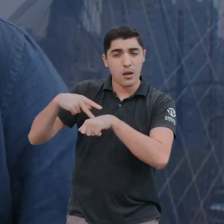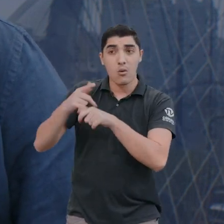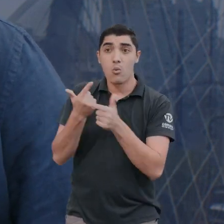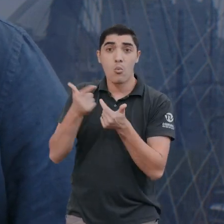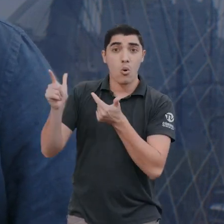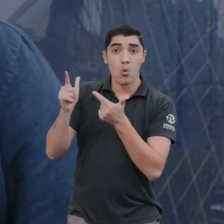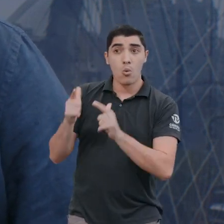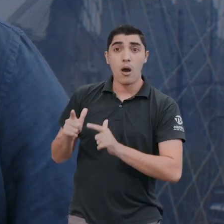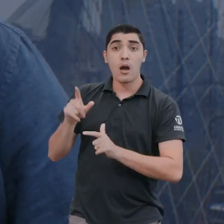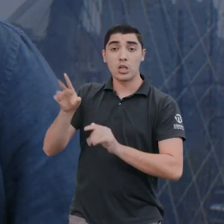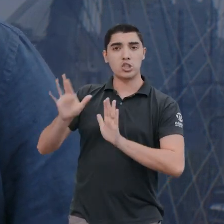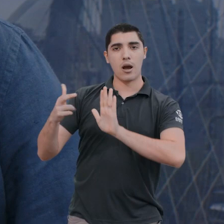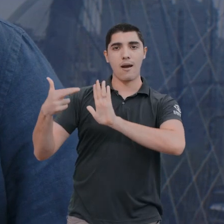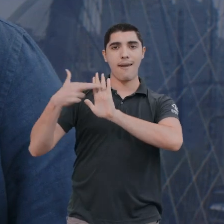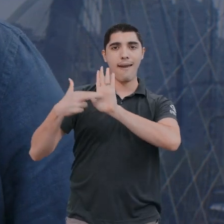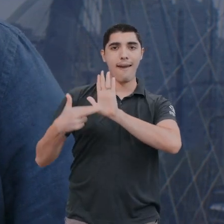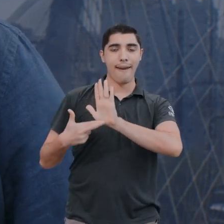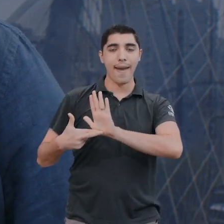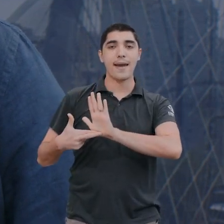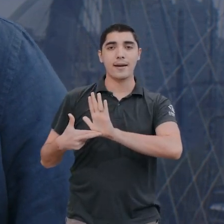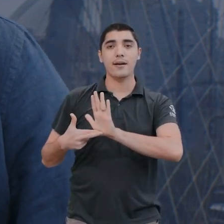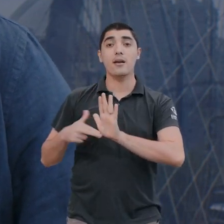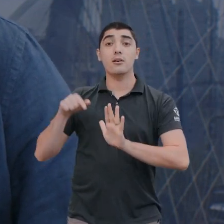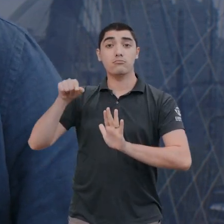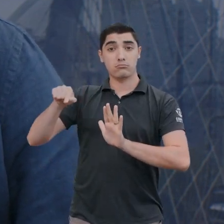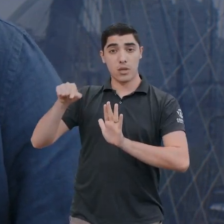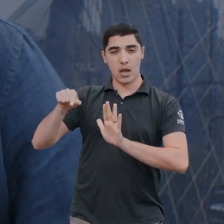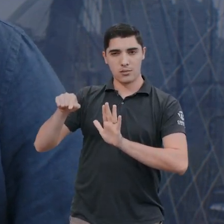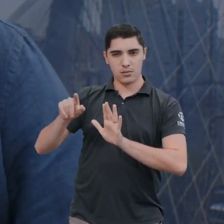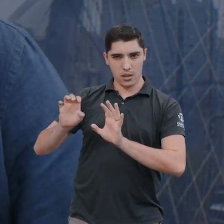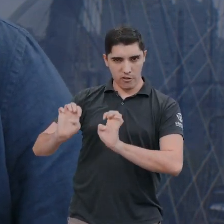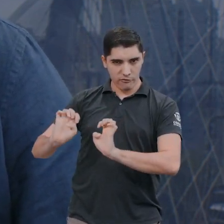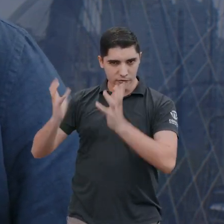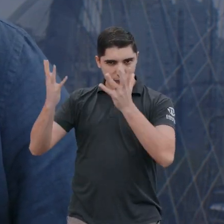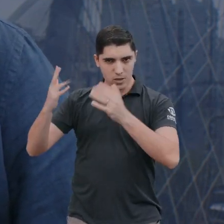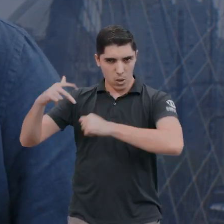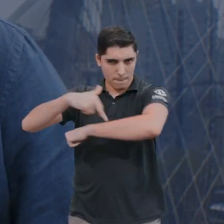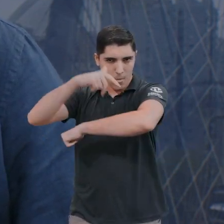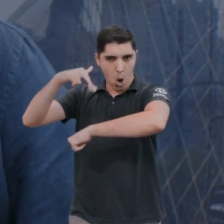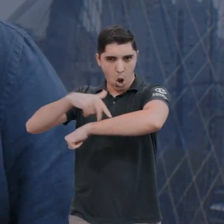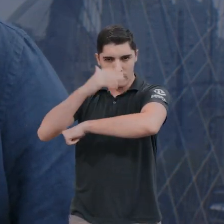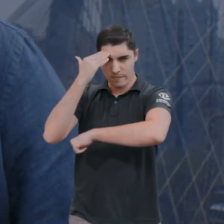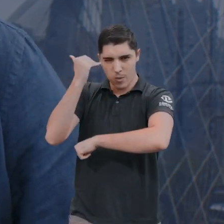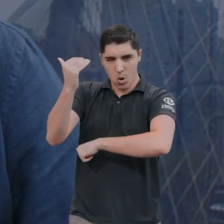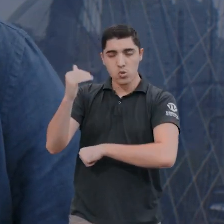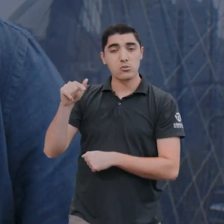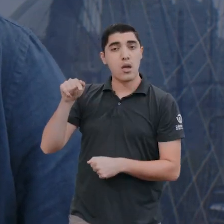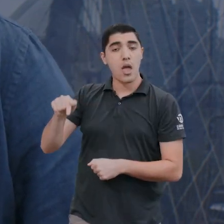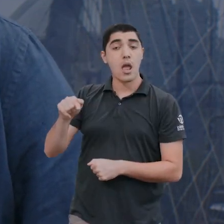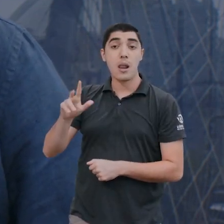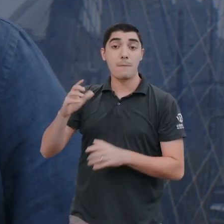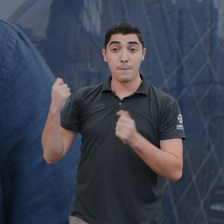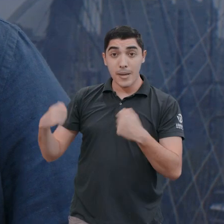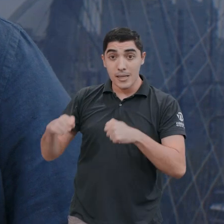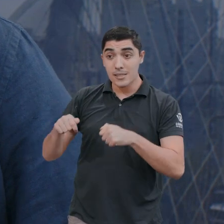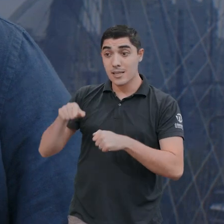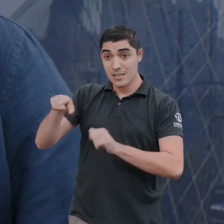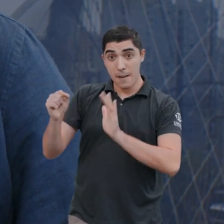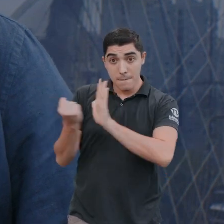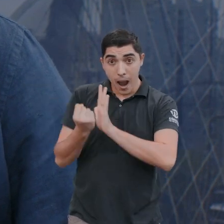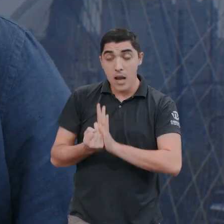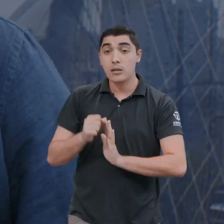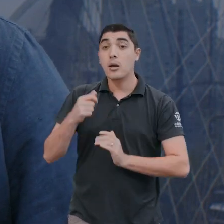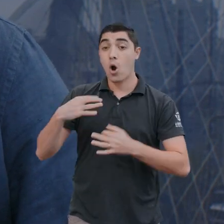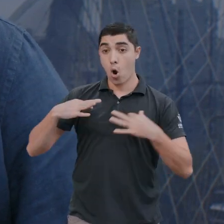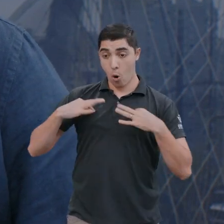colocou regras para que as marcas que fossem desfilar nessa Fashion Week fossem marcas que utilizassem pelo menos 50%